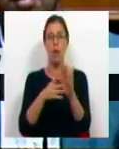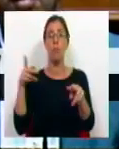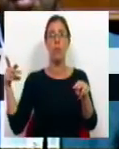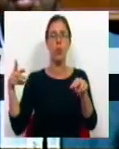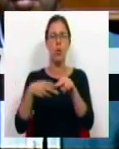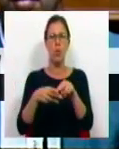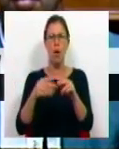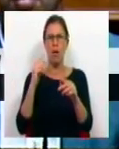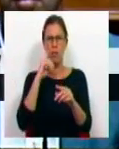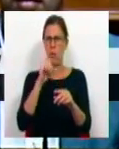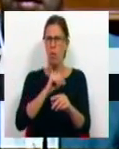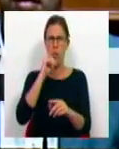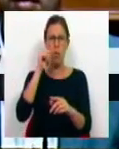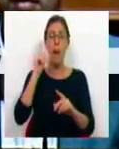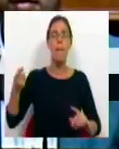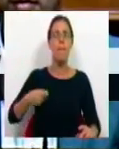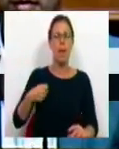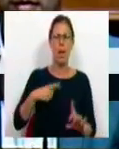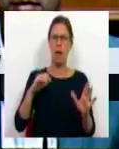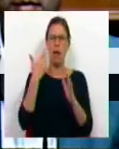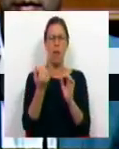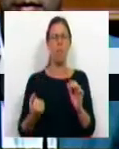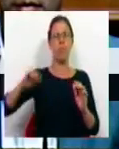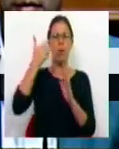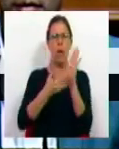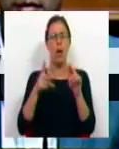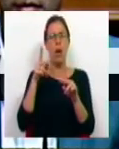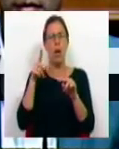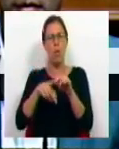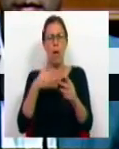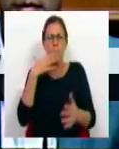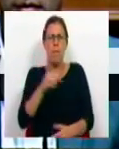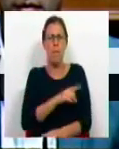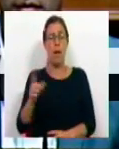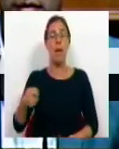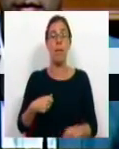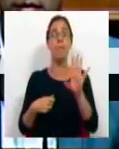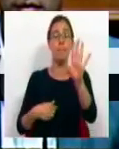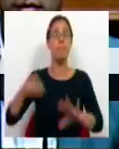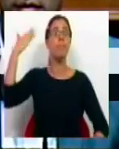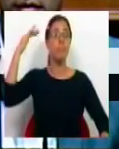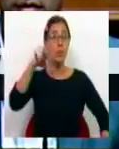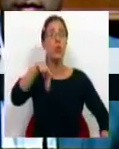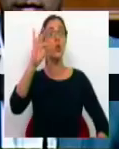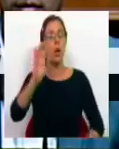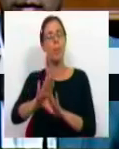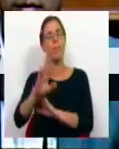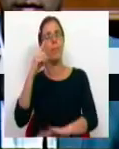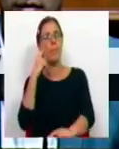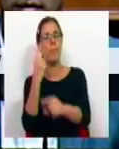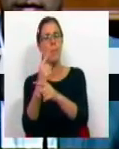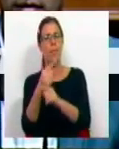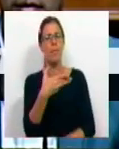corte inconstitucional nas pensões e a cortar pensões a eito. Quando foi à altura de escolher, a direita